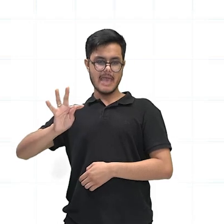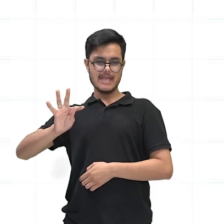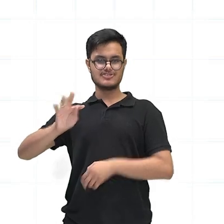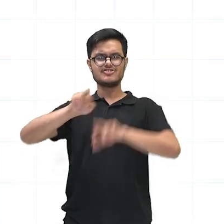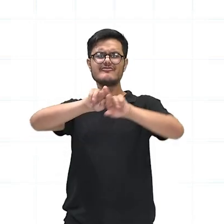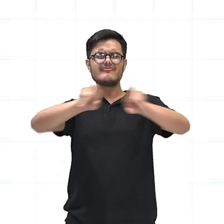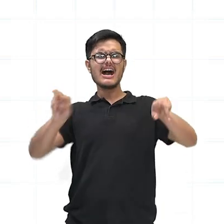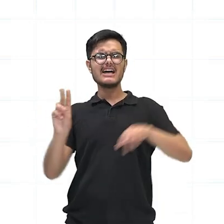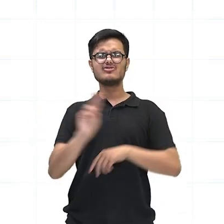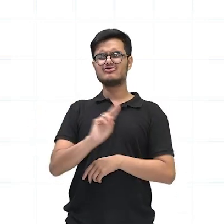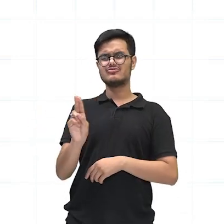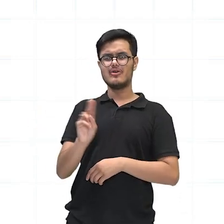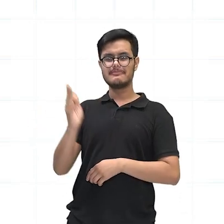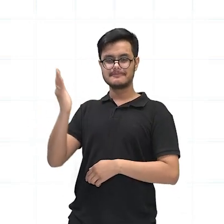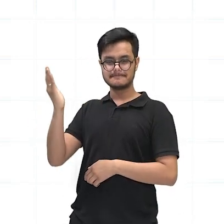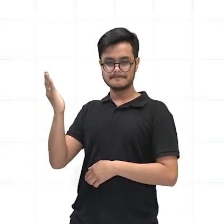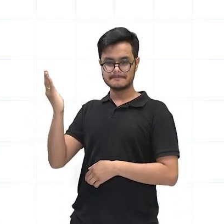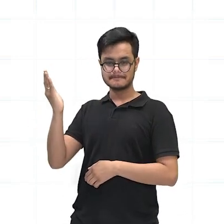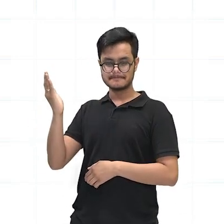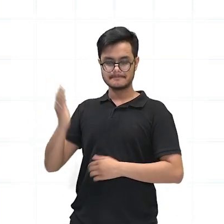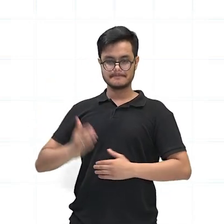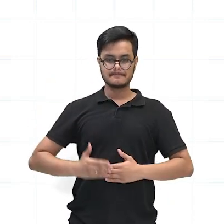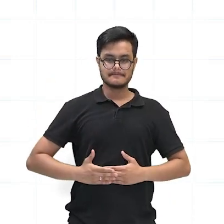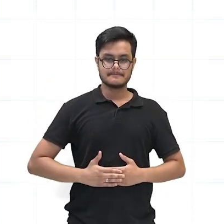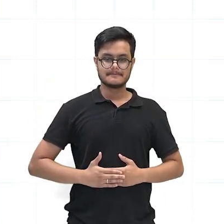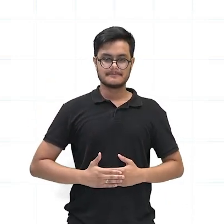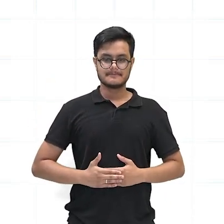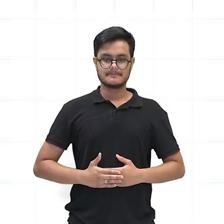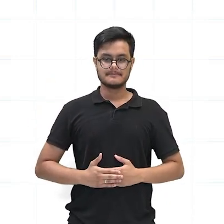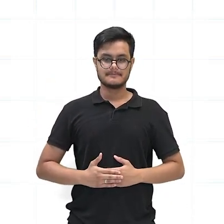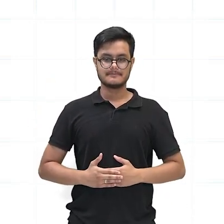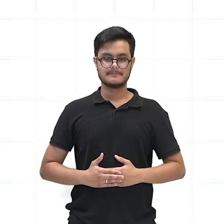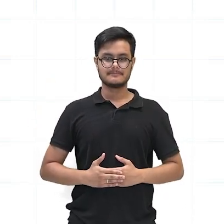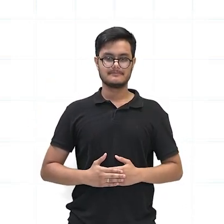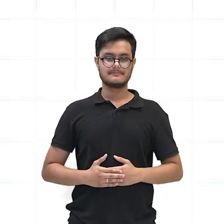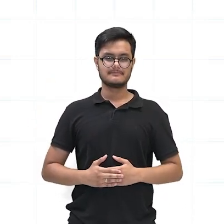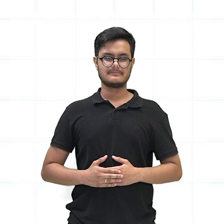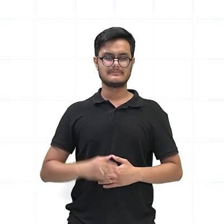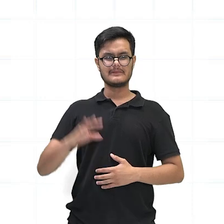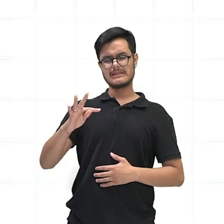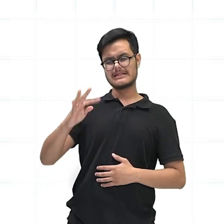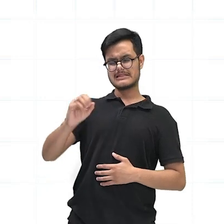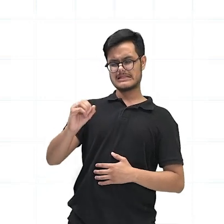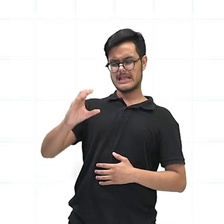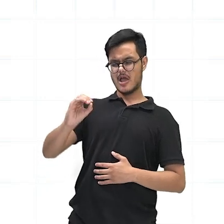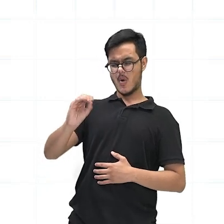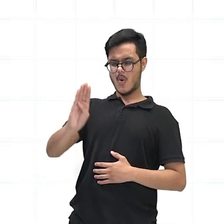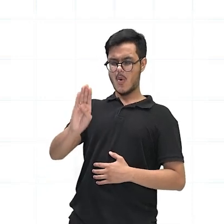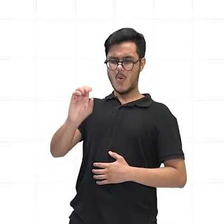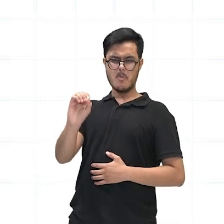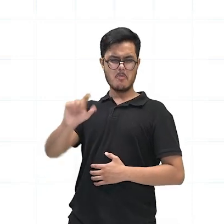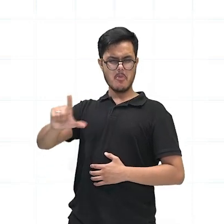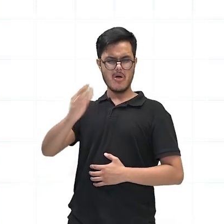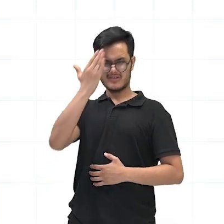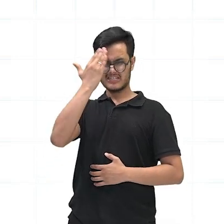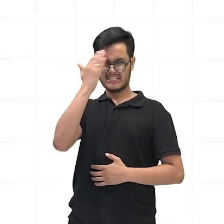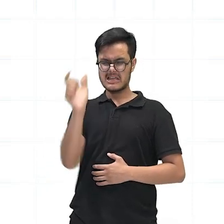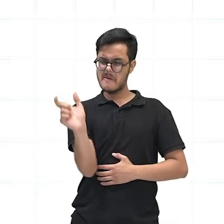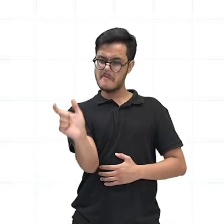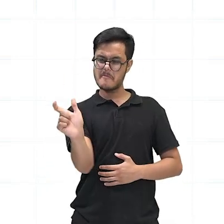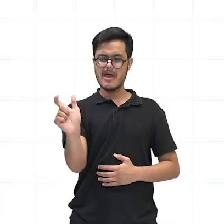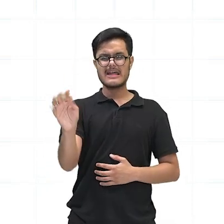bats, tacobol ou batslombo. Eita, tacobol, vocês conhecem essa palavra? Será que tem